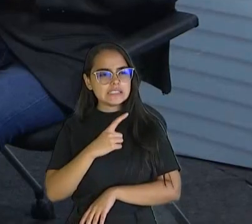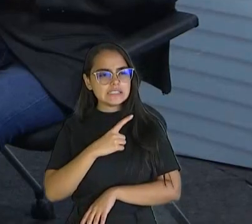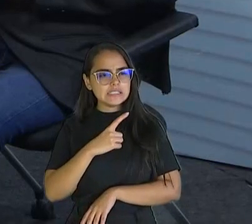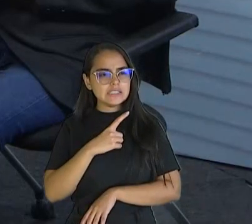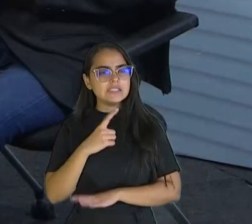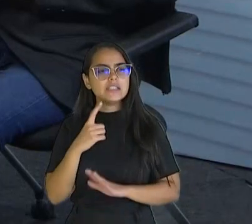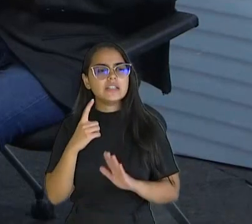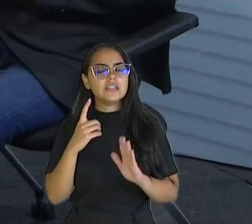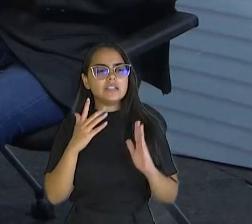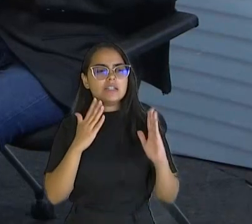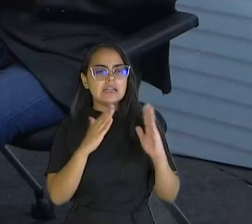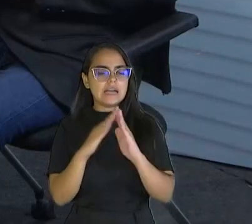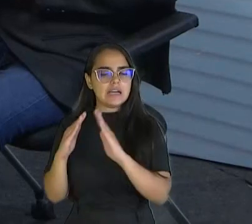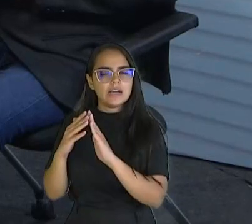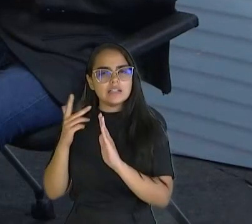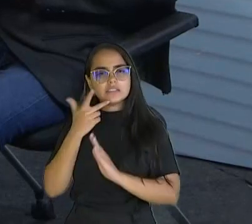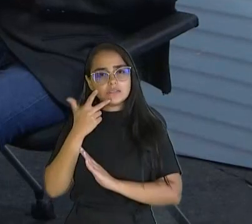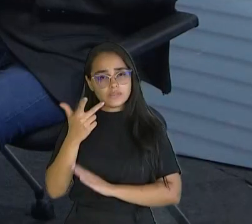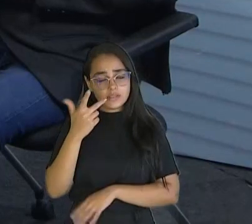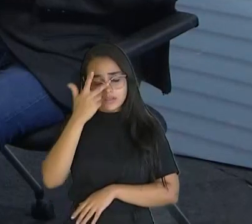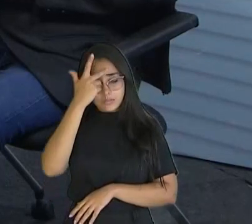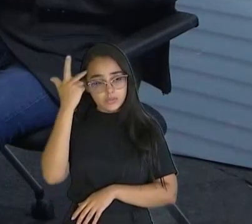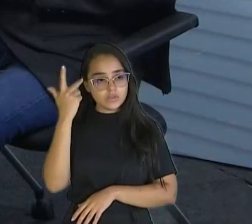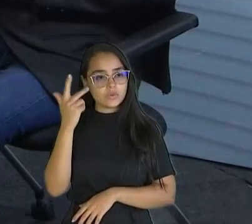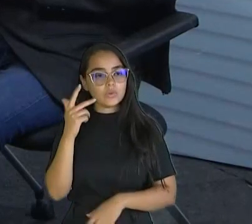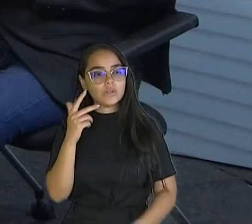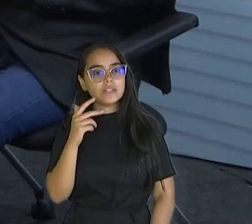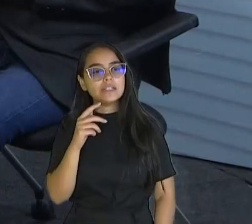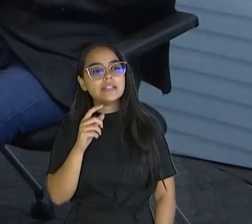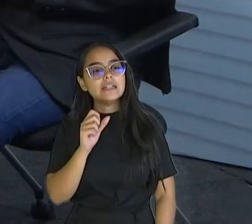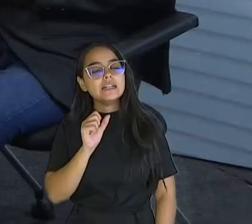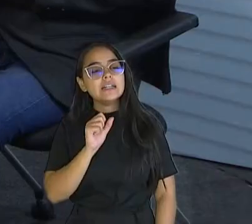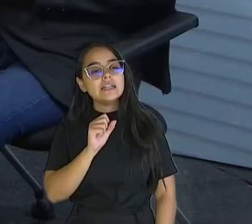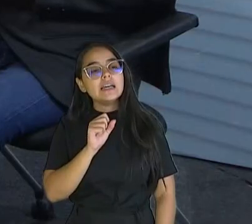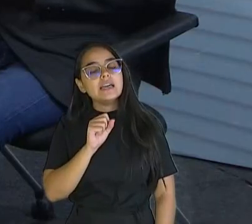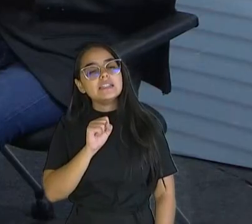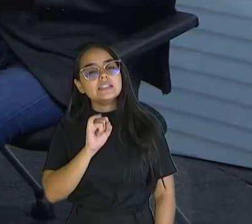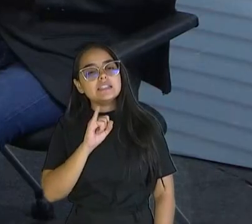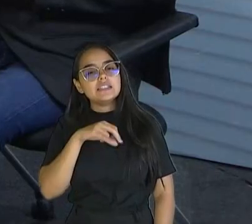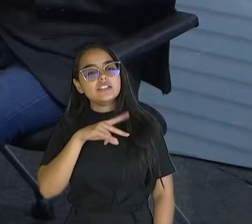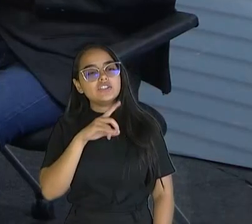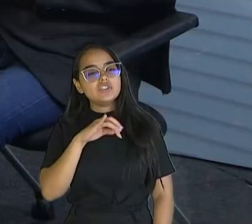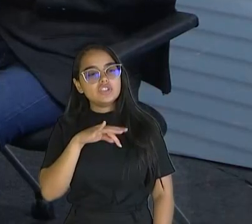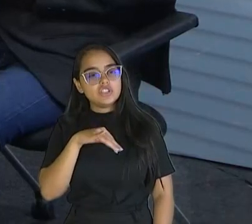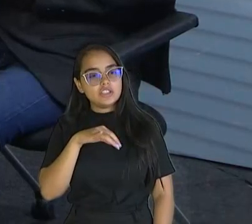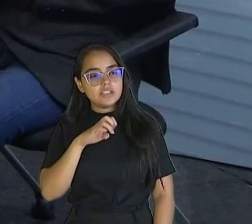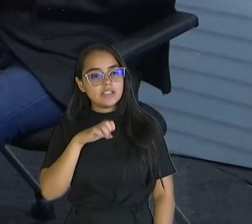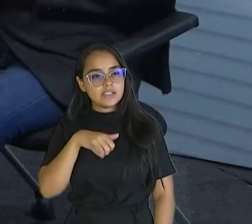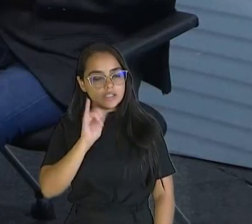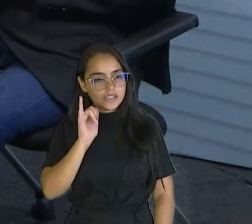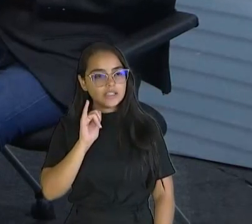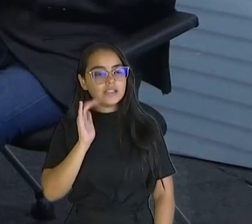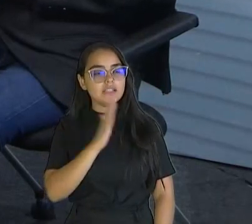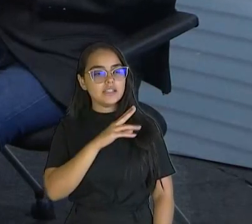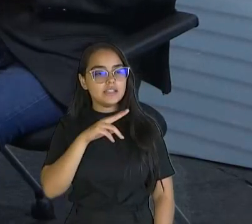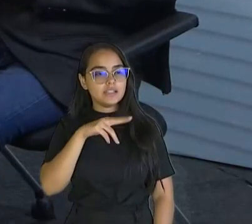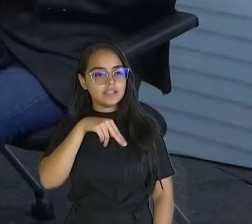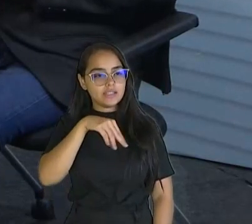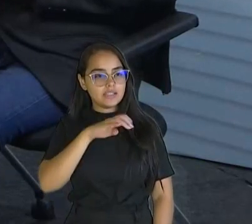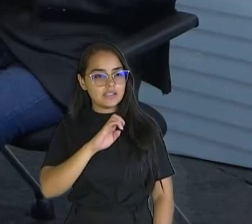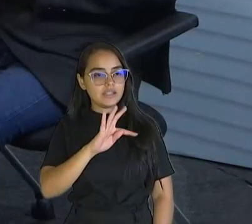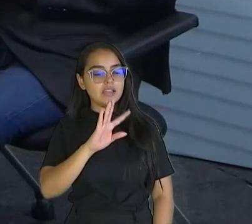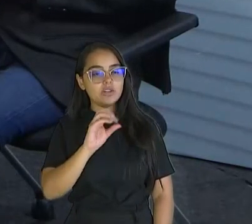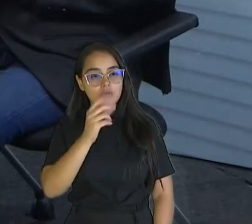moradores antigos contam que o Sidney Neto foi a pessoa que doou o terreno. O Sidney Neto. Isso, que foi um